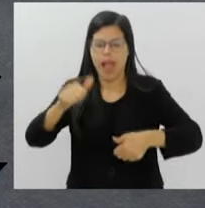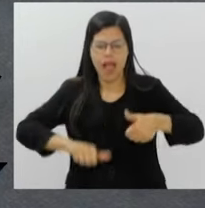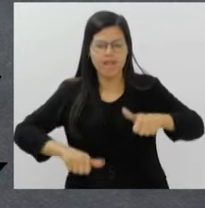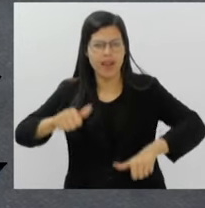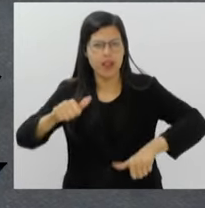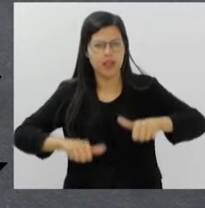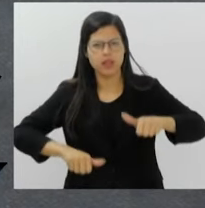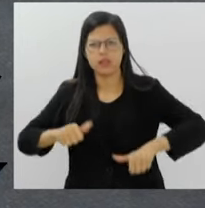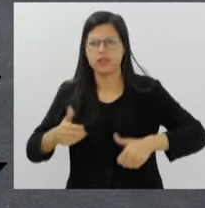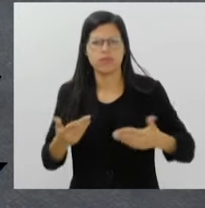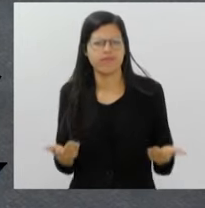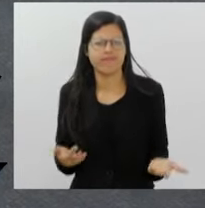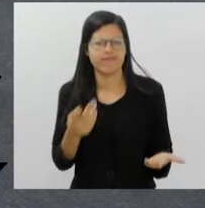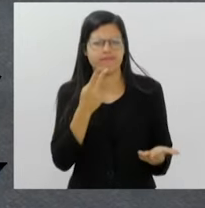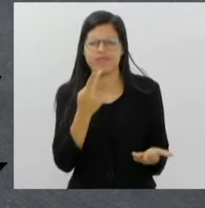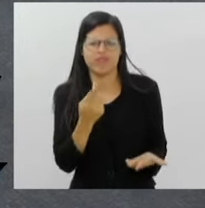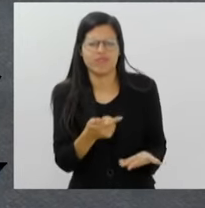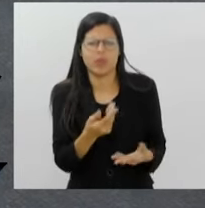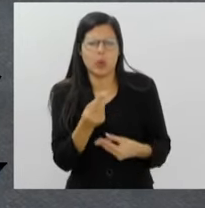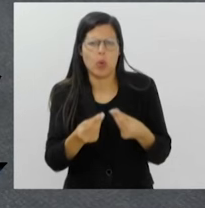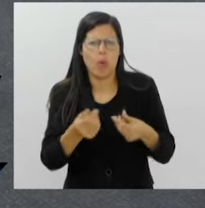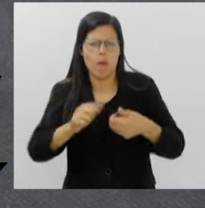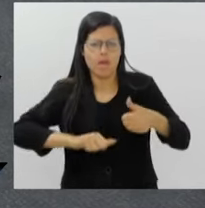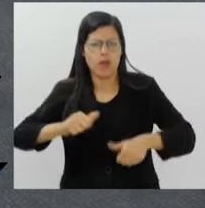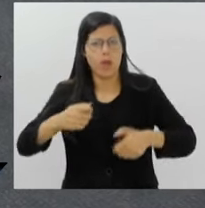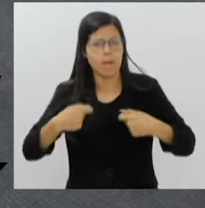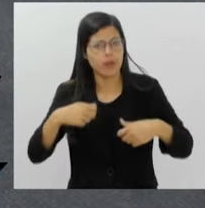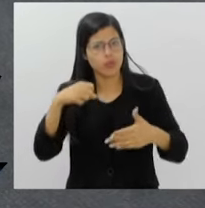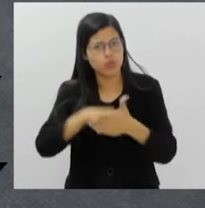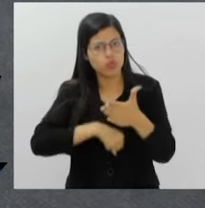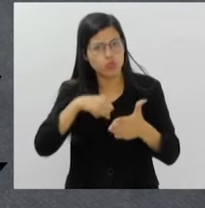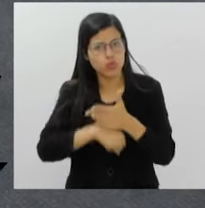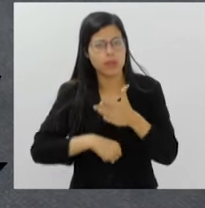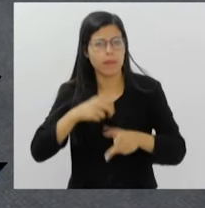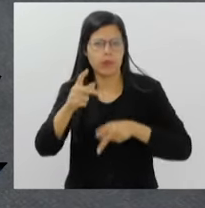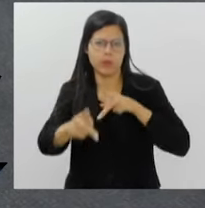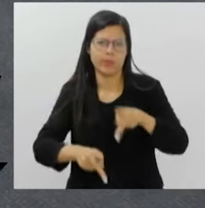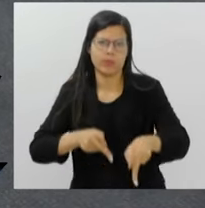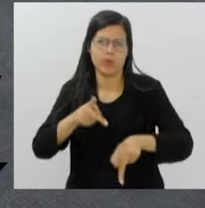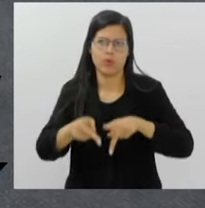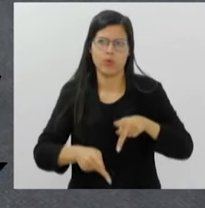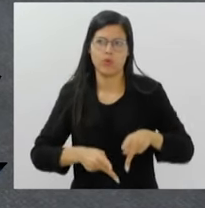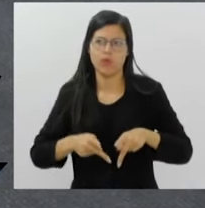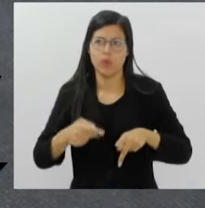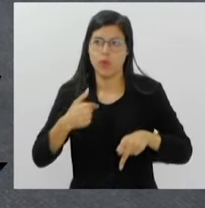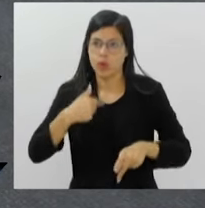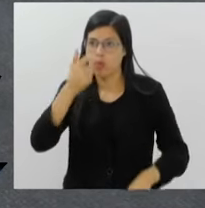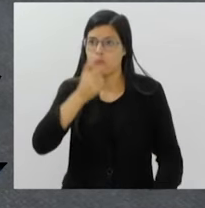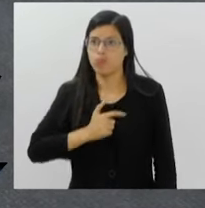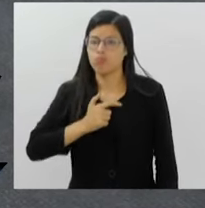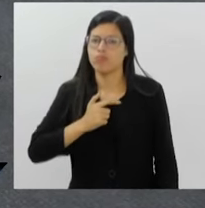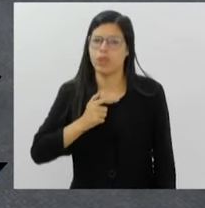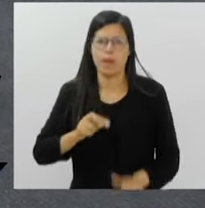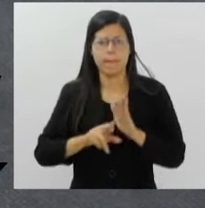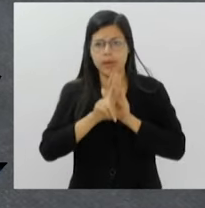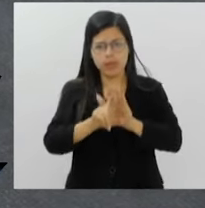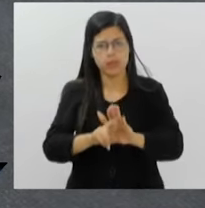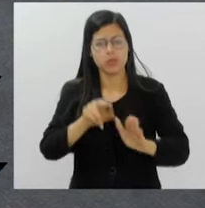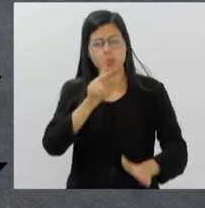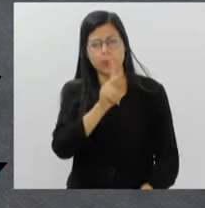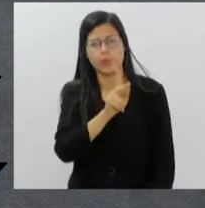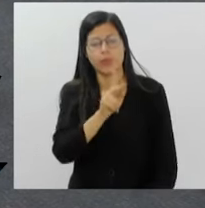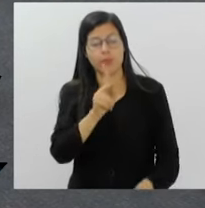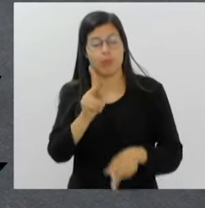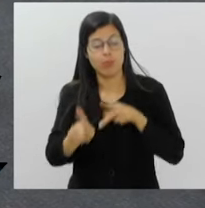falei, não tenho como fazer avaliação, eu tenho que lutar pelo povo. Eu tenho que guerrear pelo povo. Eu sou povo. E a gente,